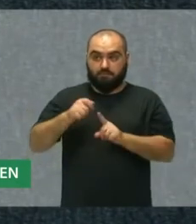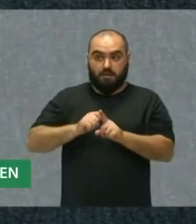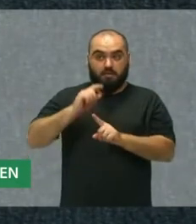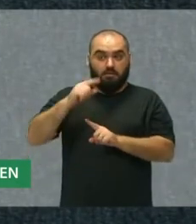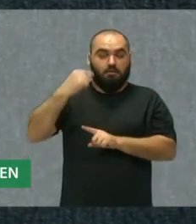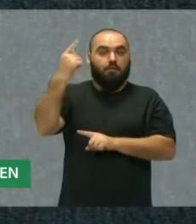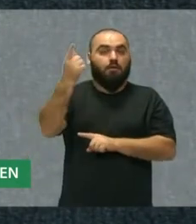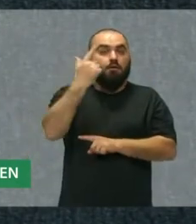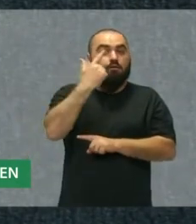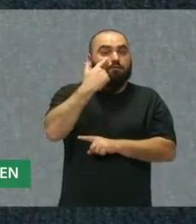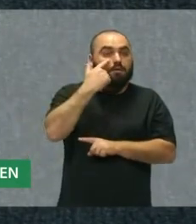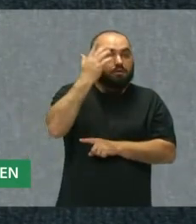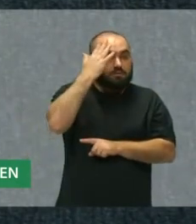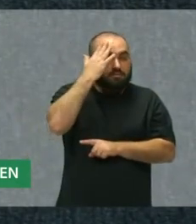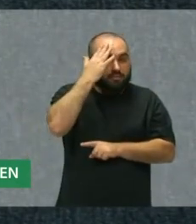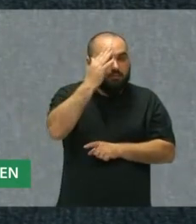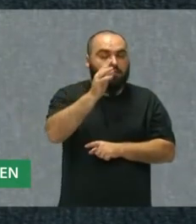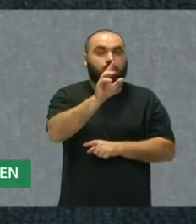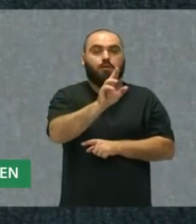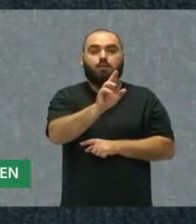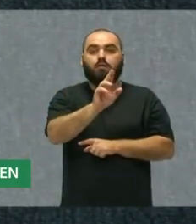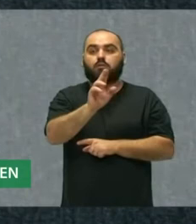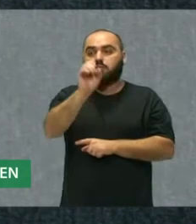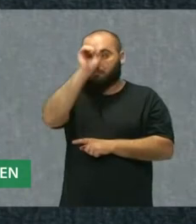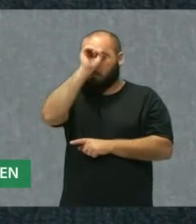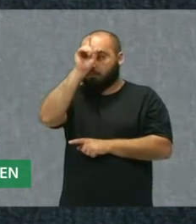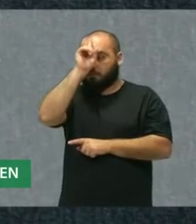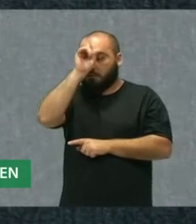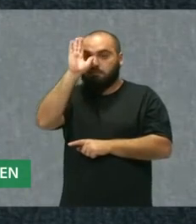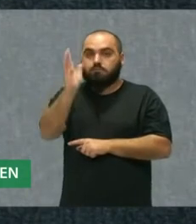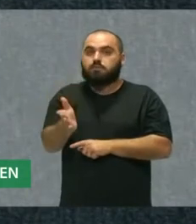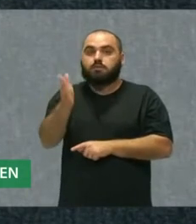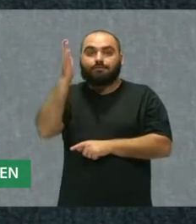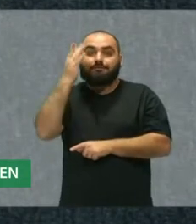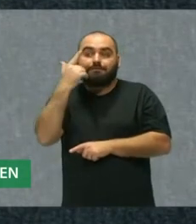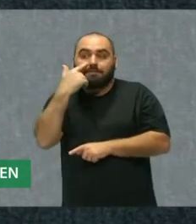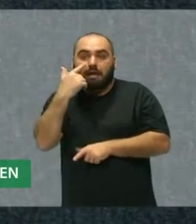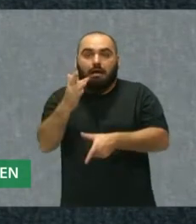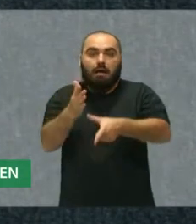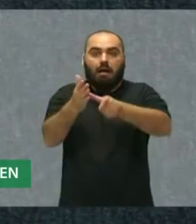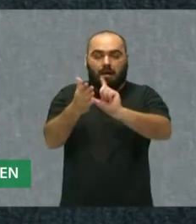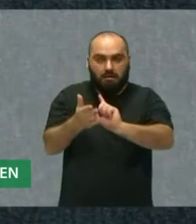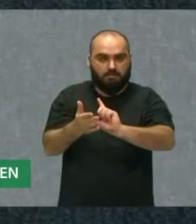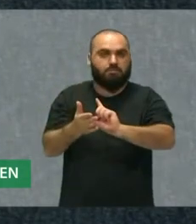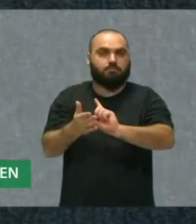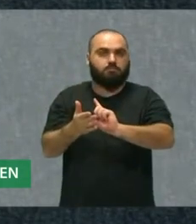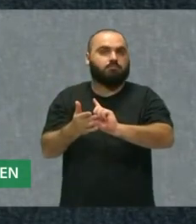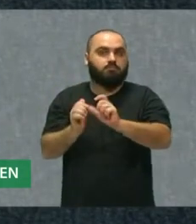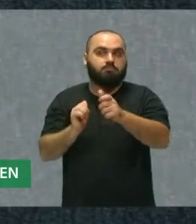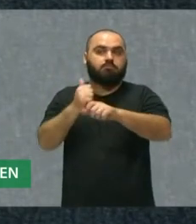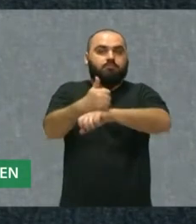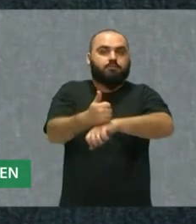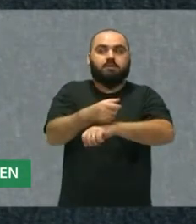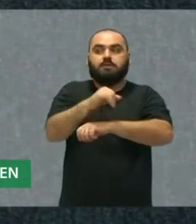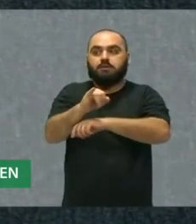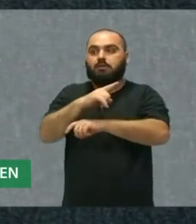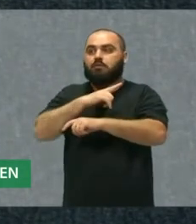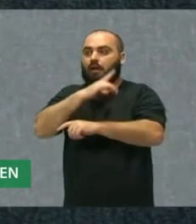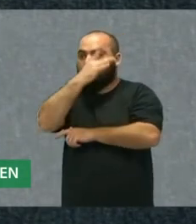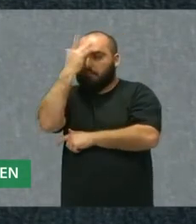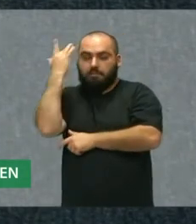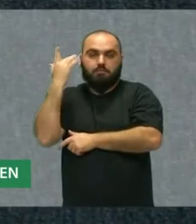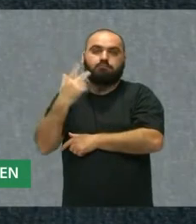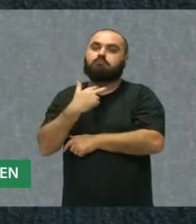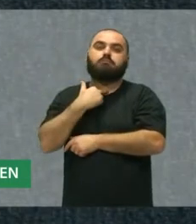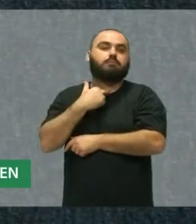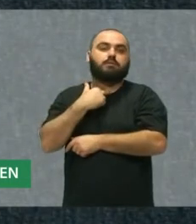justamente para viabilizar a unidade hospitalar da antecipação de pacientes em substituição aos que eventualmente apresentam algum